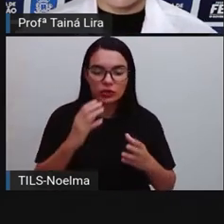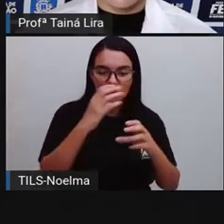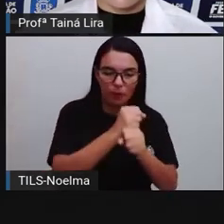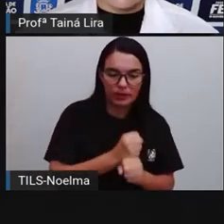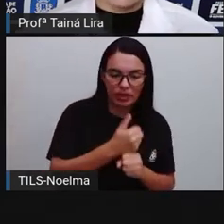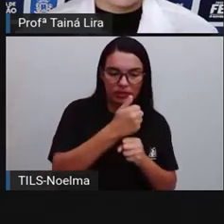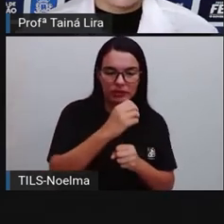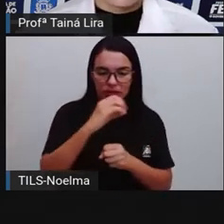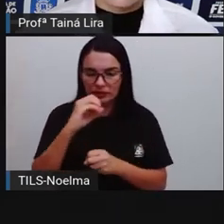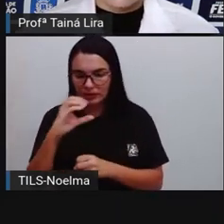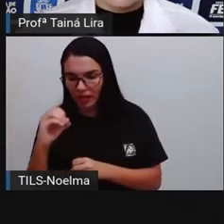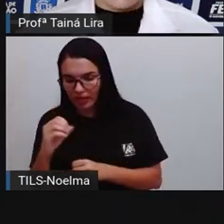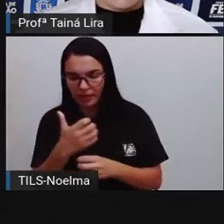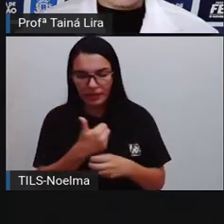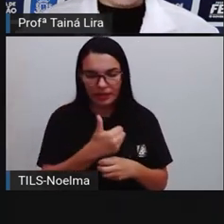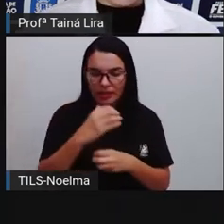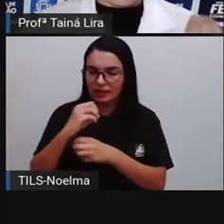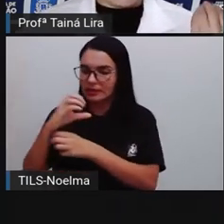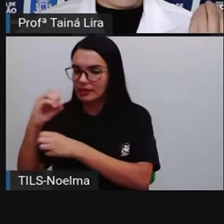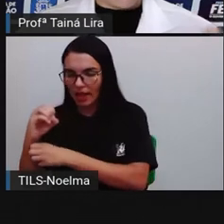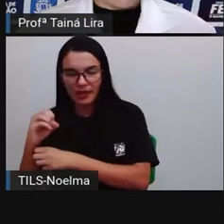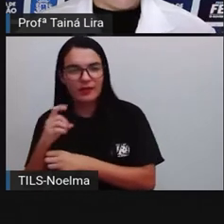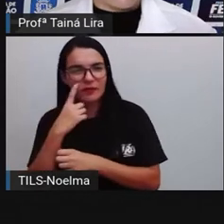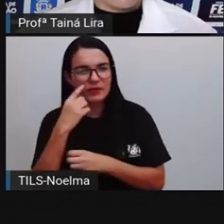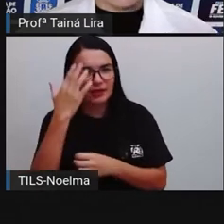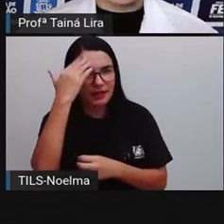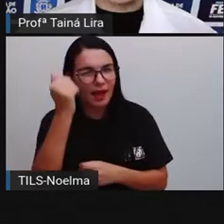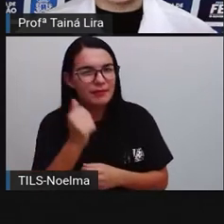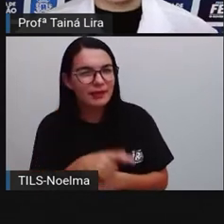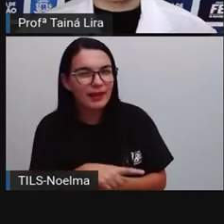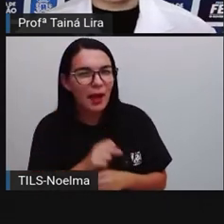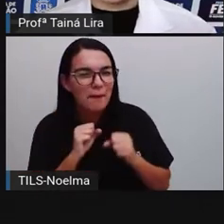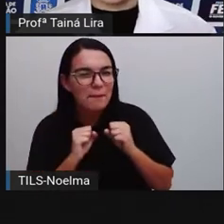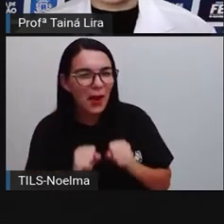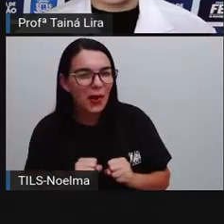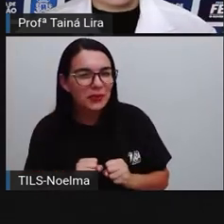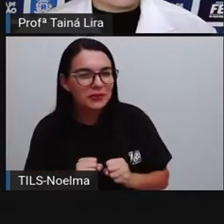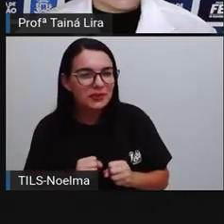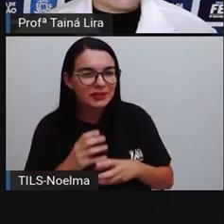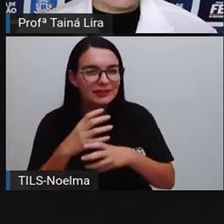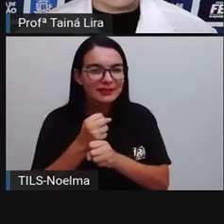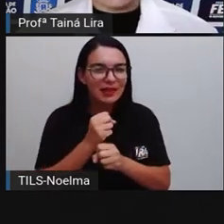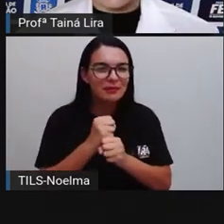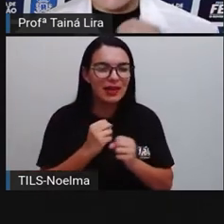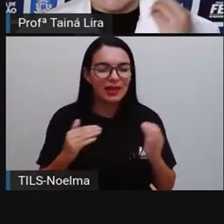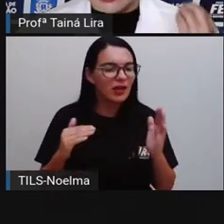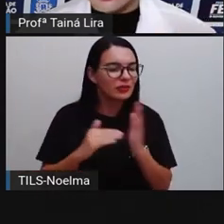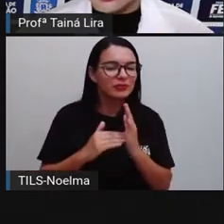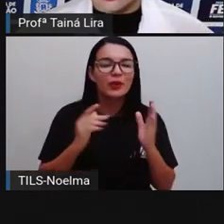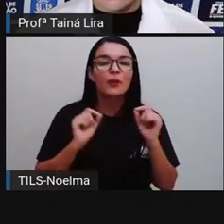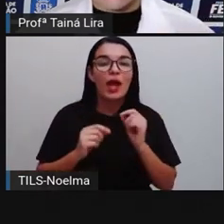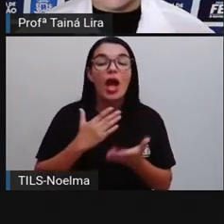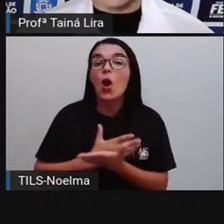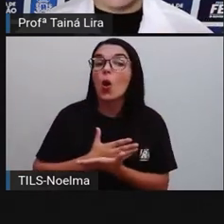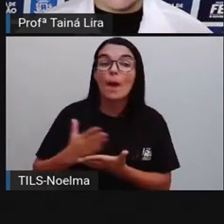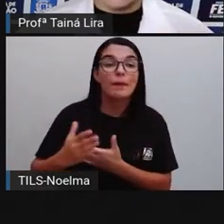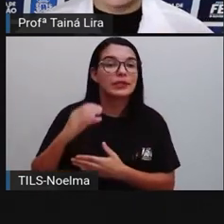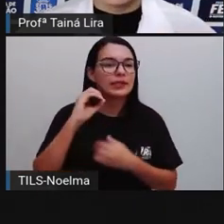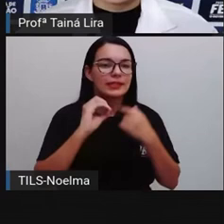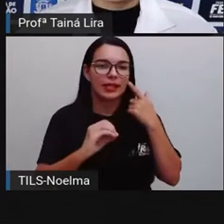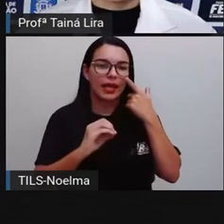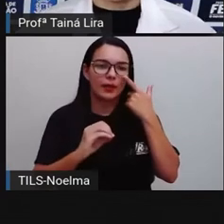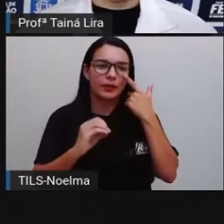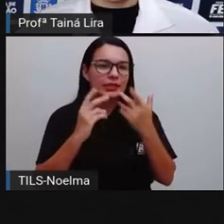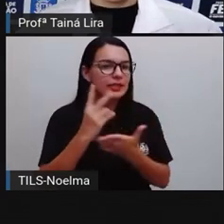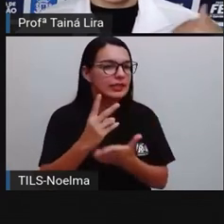Então olha lá você sabia o que é possível compadres então a gente começa do zero a gente sempre parte aqui do zero